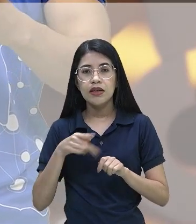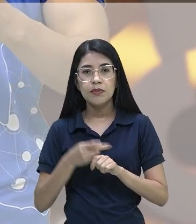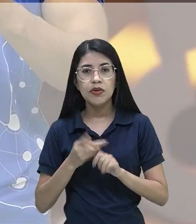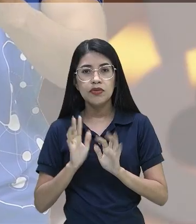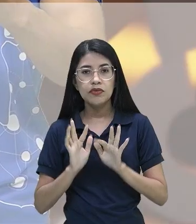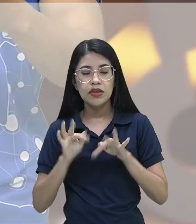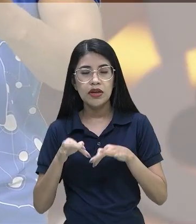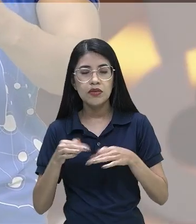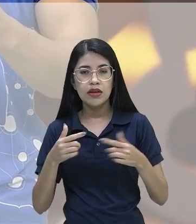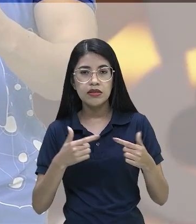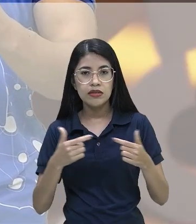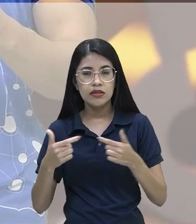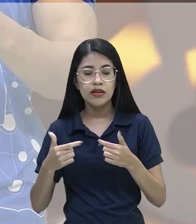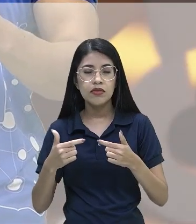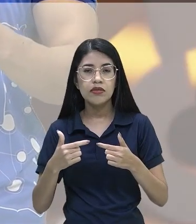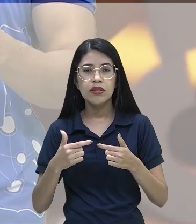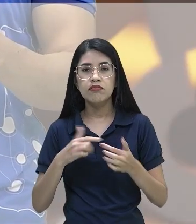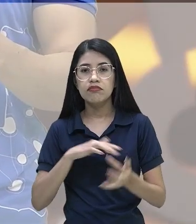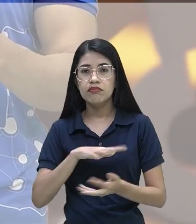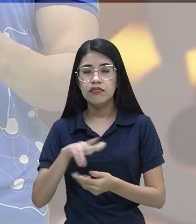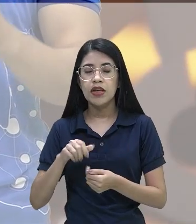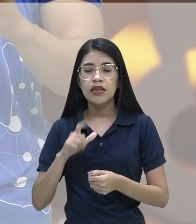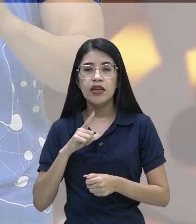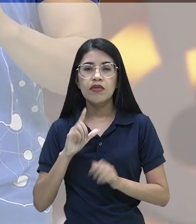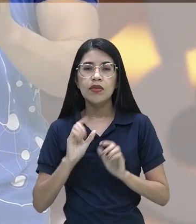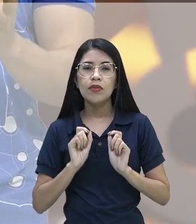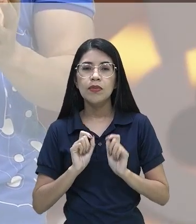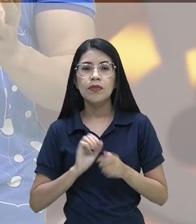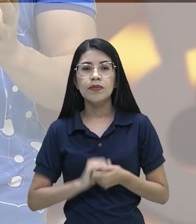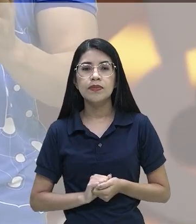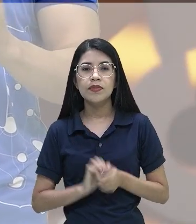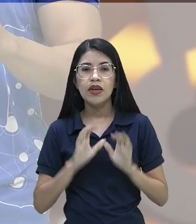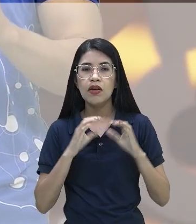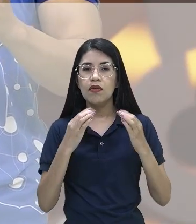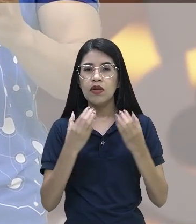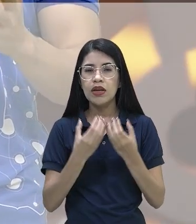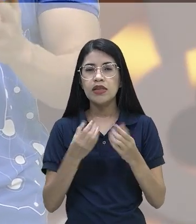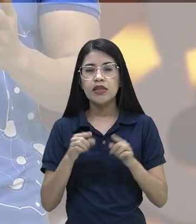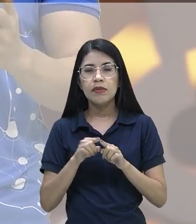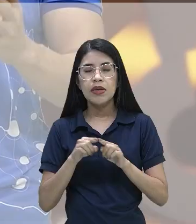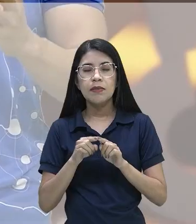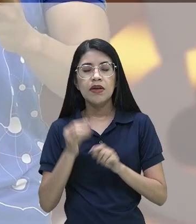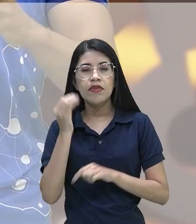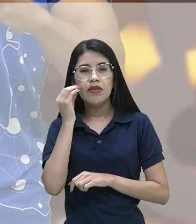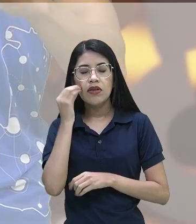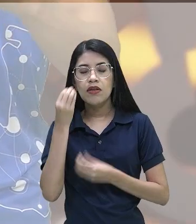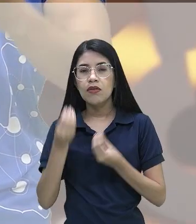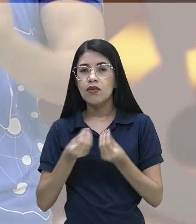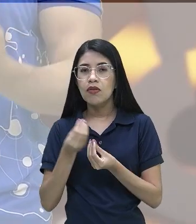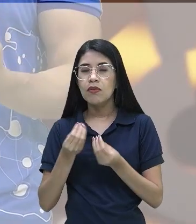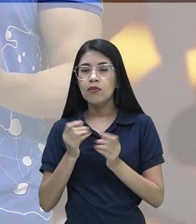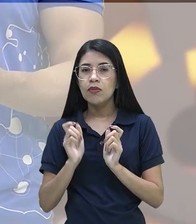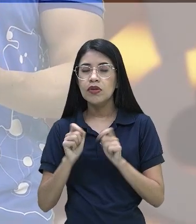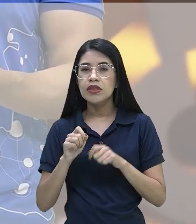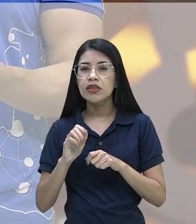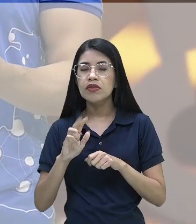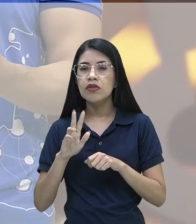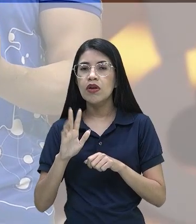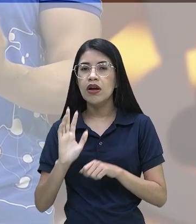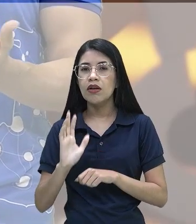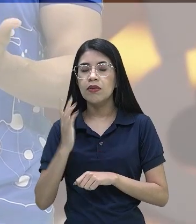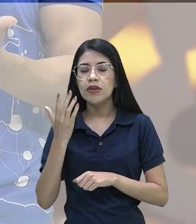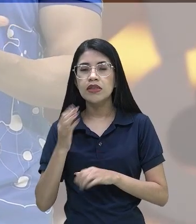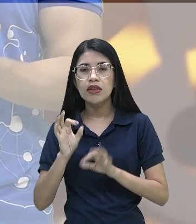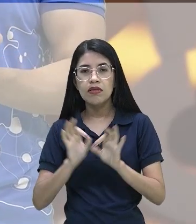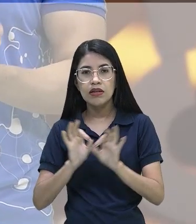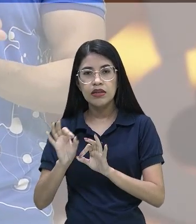as conferências acontecendo lá na Europa para verificar como é que eles iam fazer ali nesse contexto de pós-Segunda Guerra